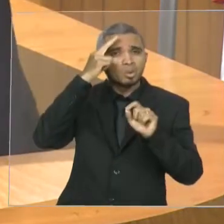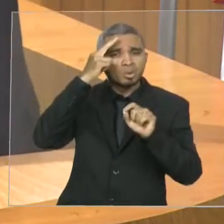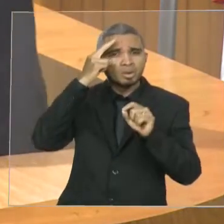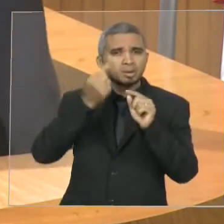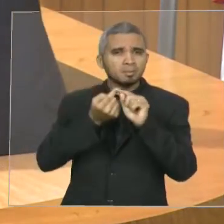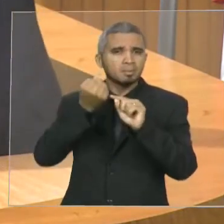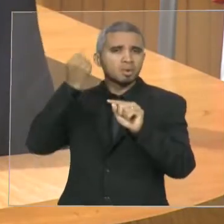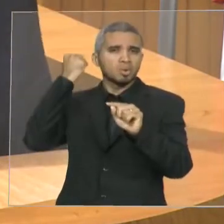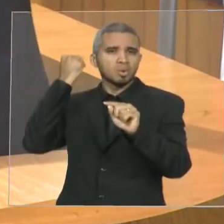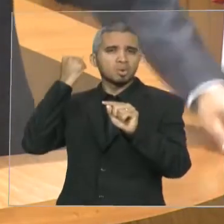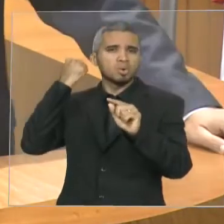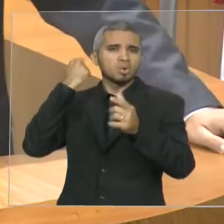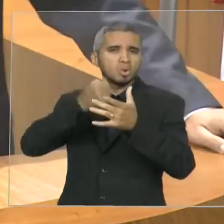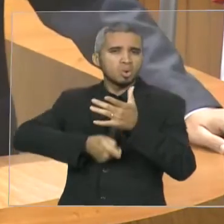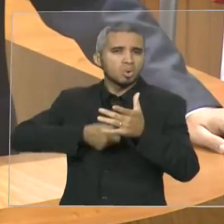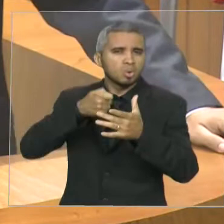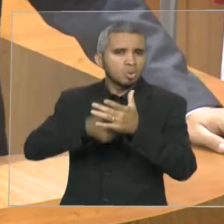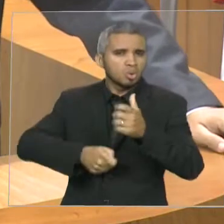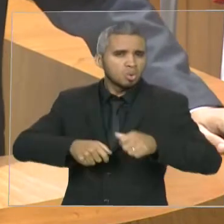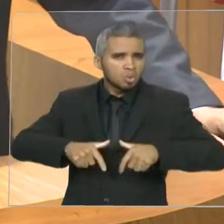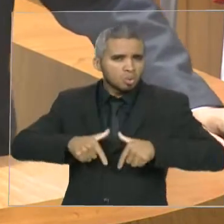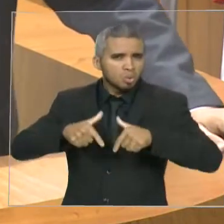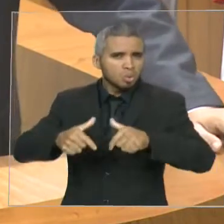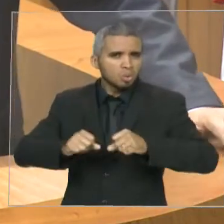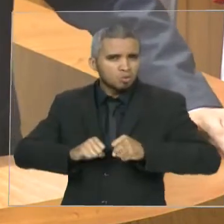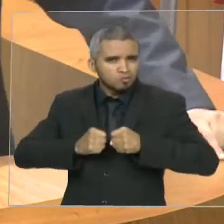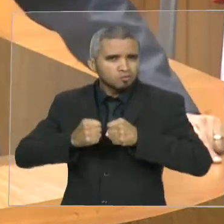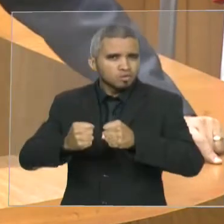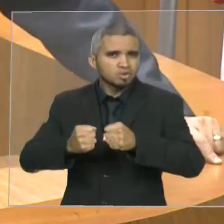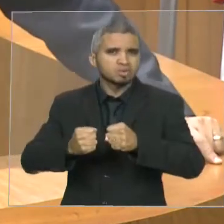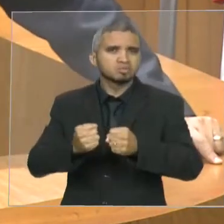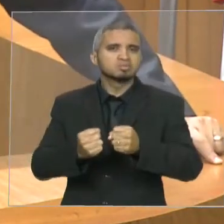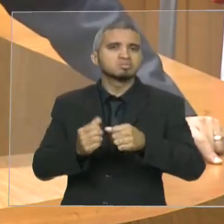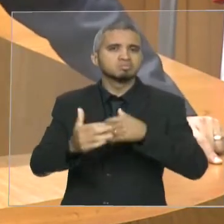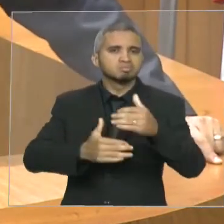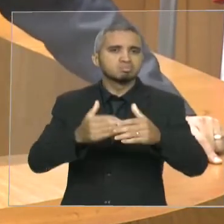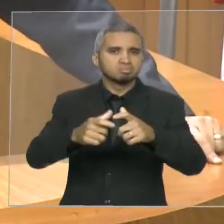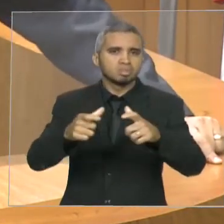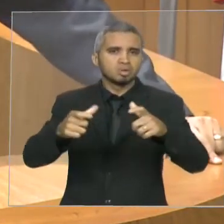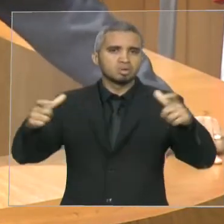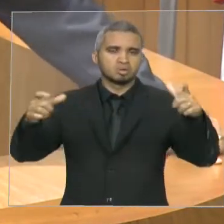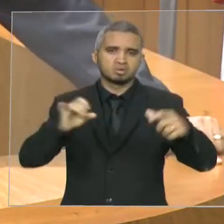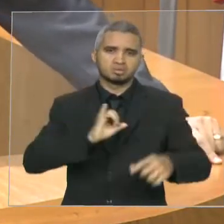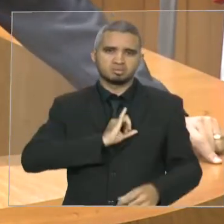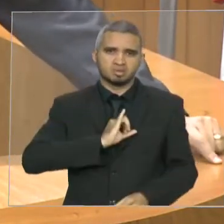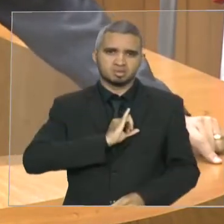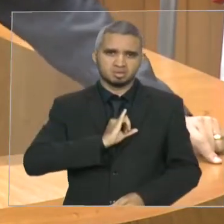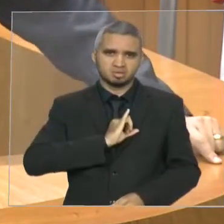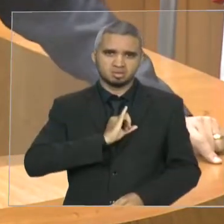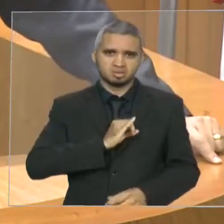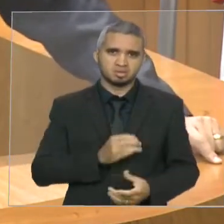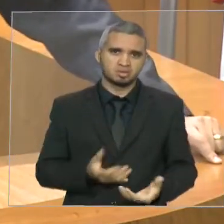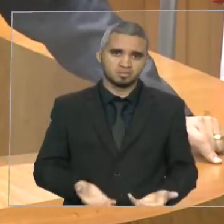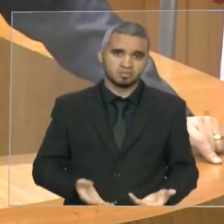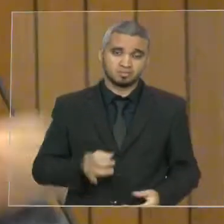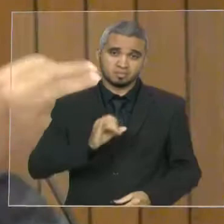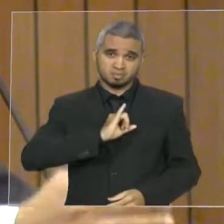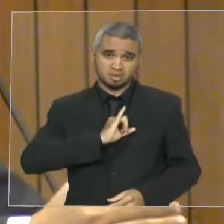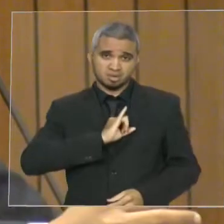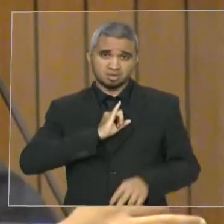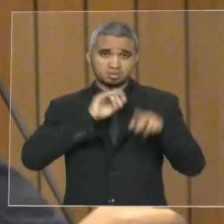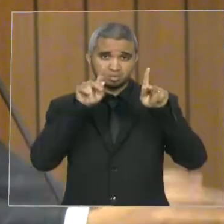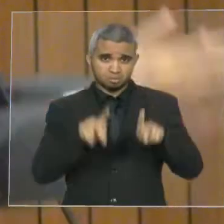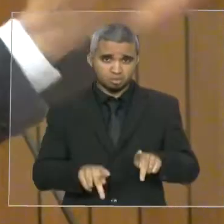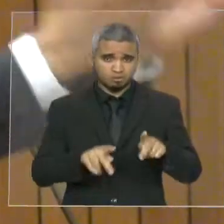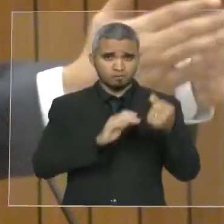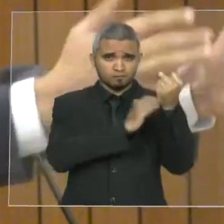a construir Imperatriz. Imperatriz, esta cidade pujante, de povo forte, trabalhador.